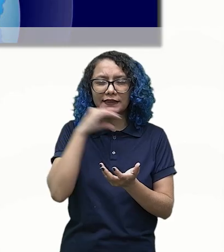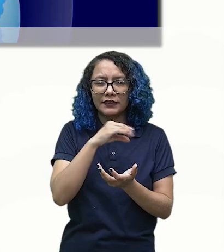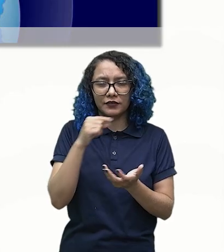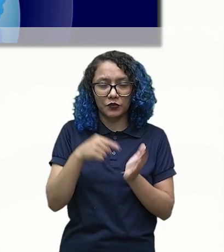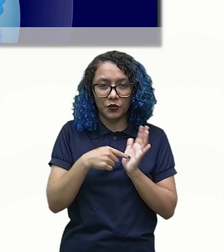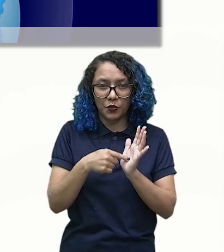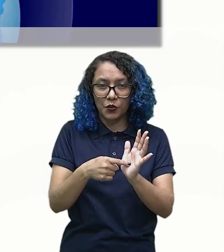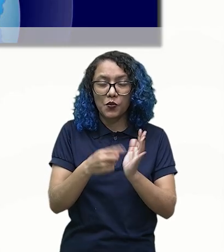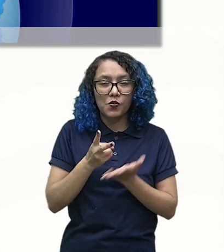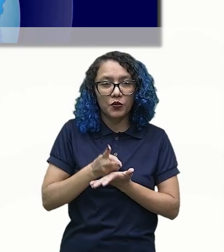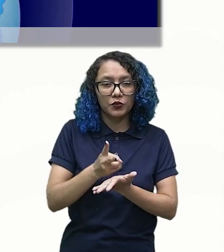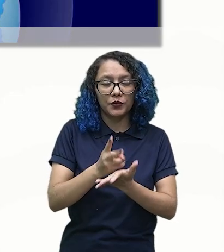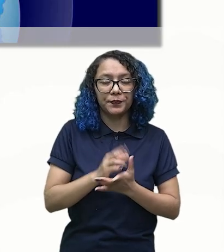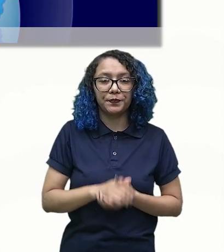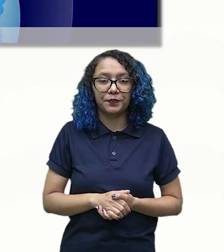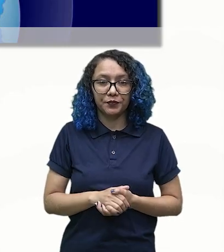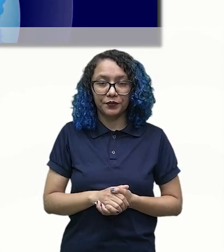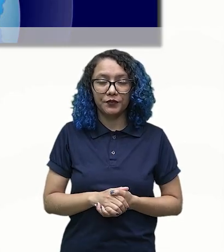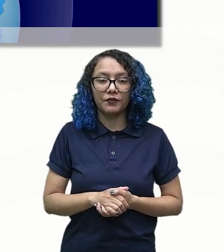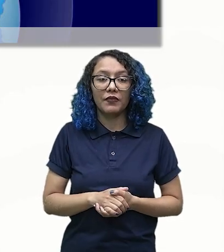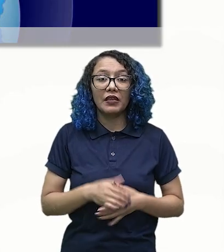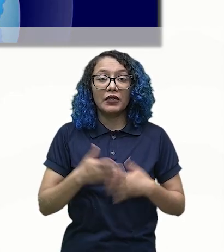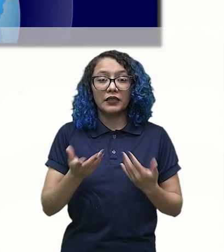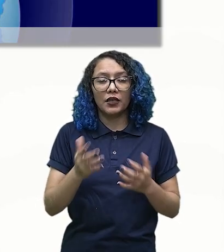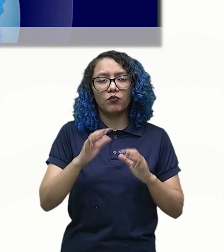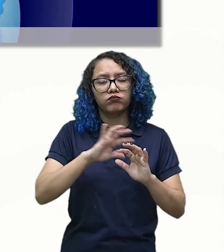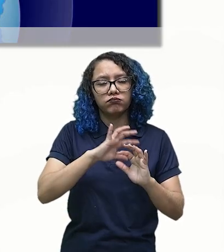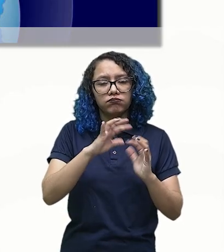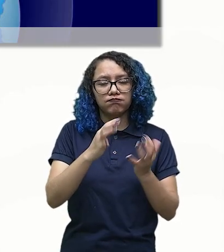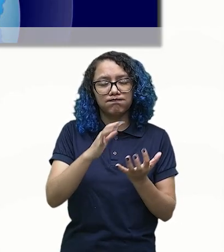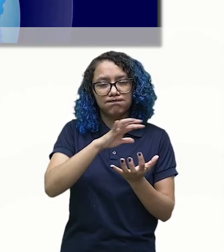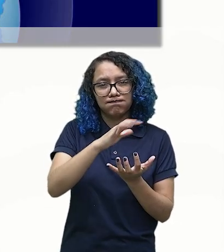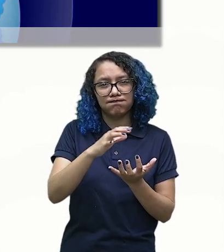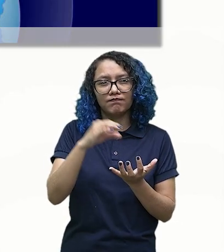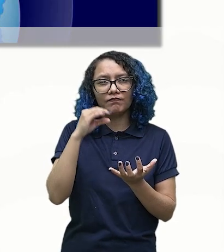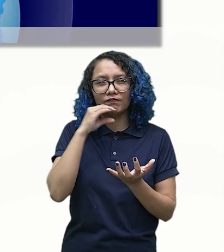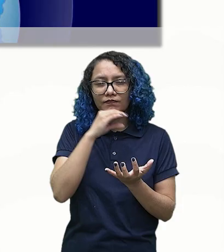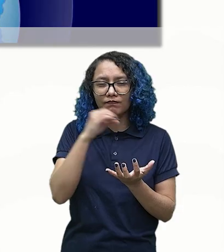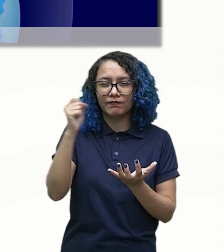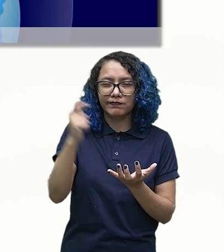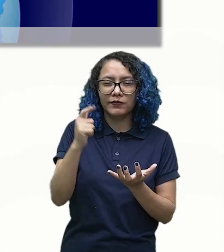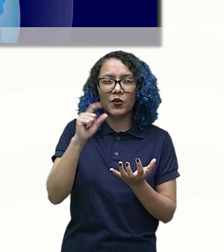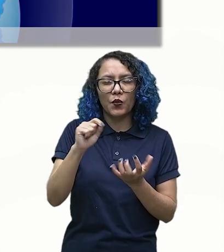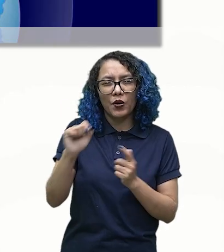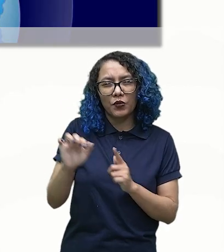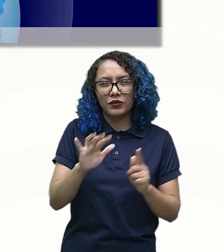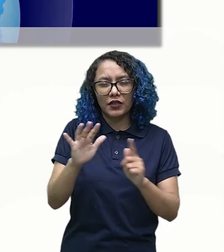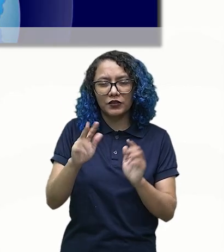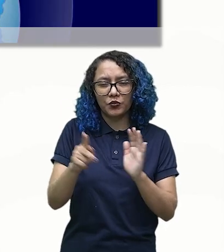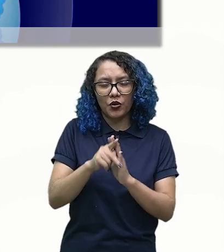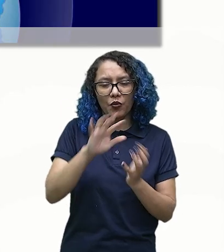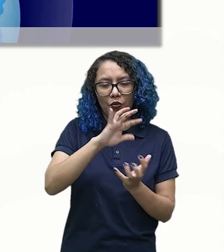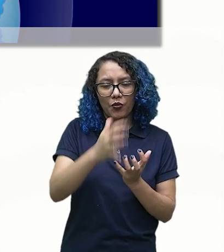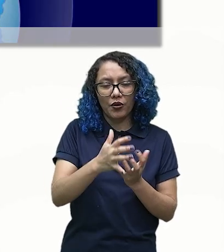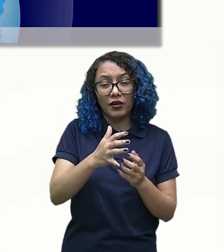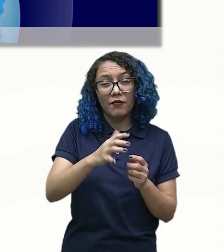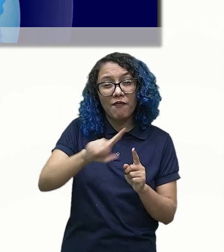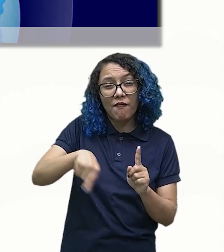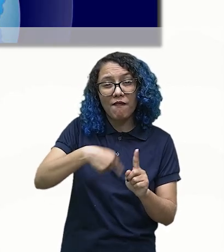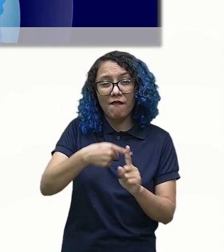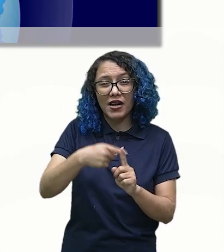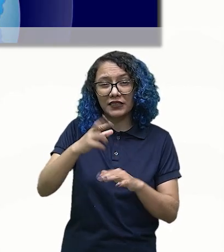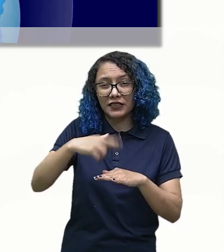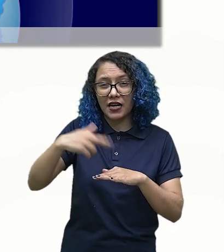definição. Então, que esse efeito estufa é justamente a interação entre esses gases da atmosfera e a radiação